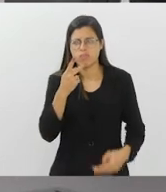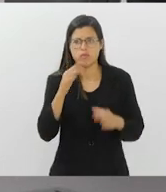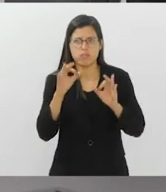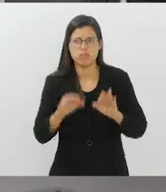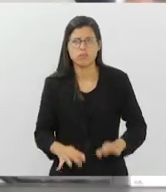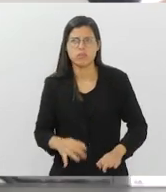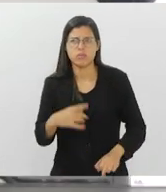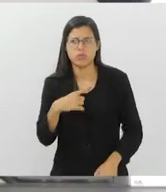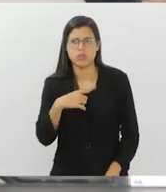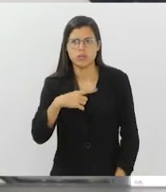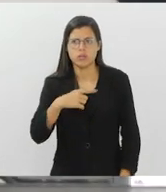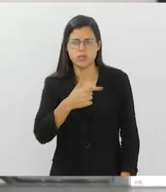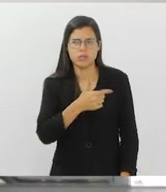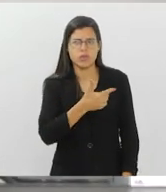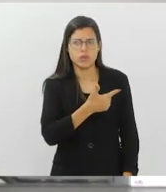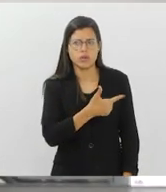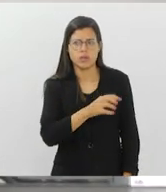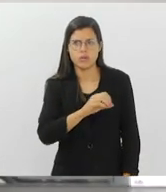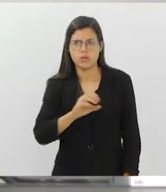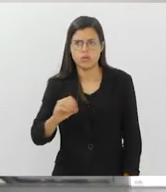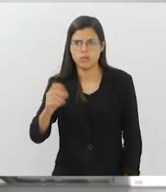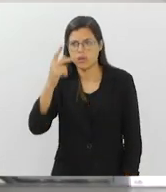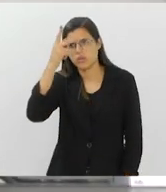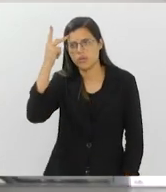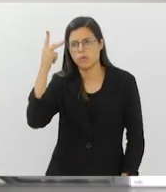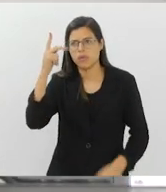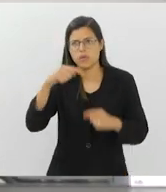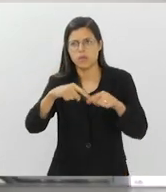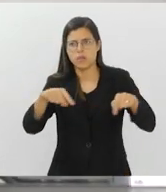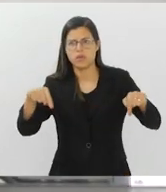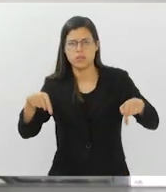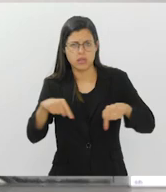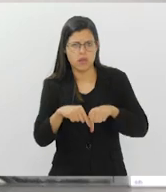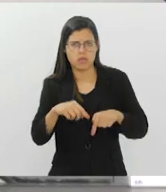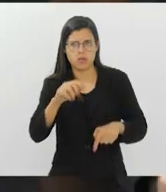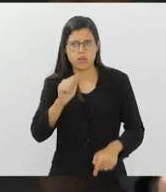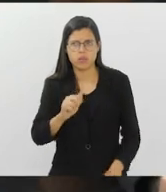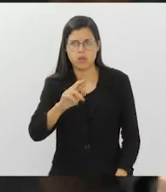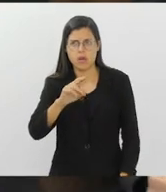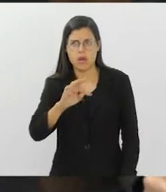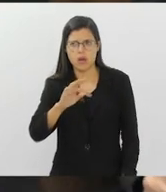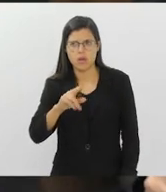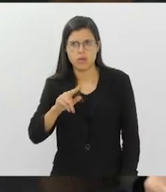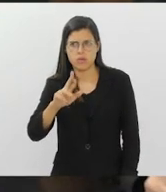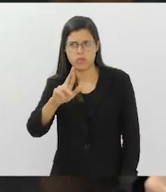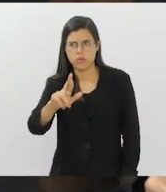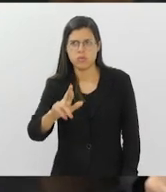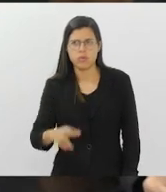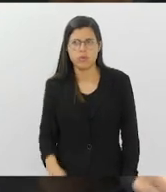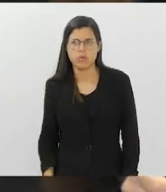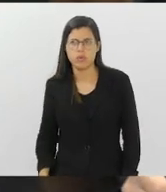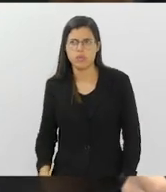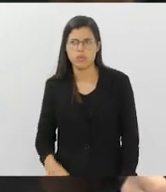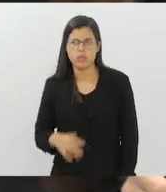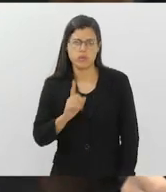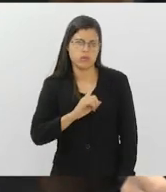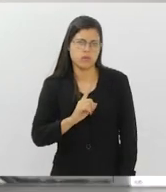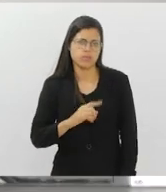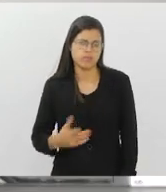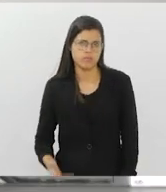Tinha 200 pessoas da sala do Arthur Lira para fazer esse acordo? Não, 200.